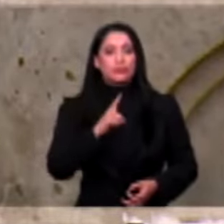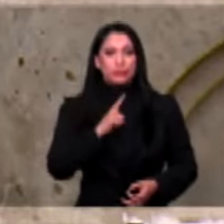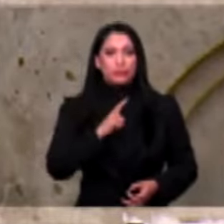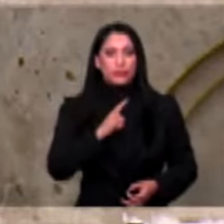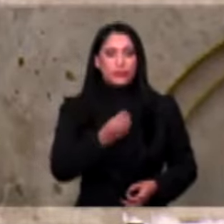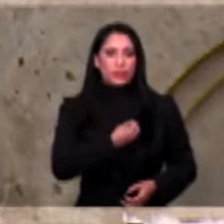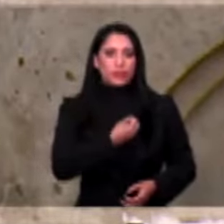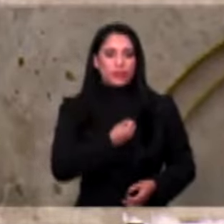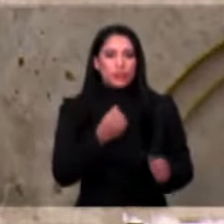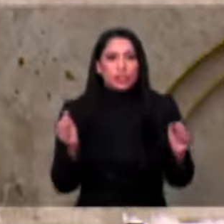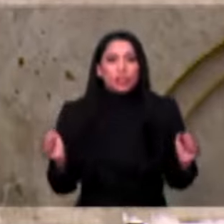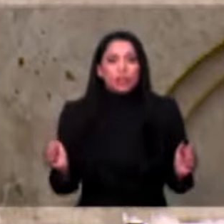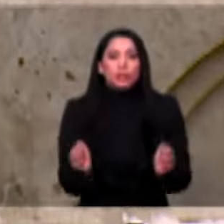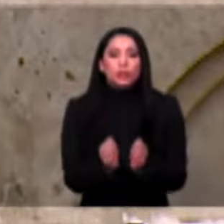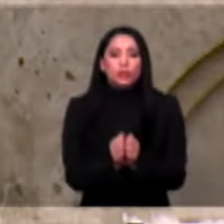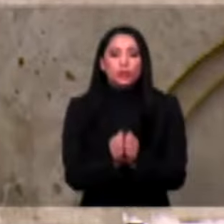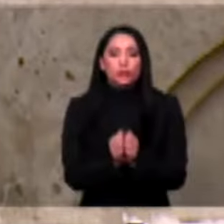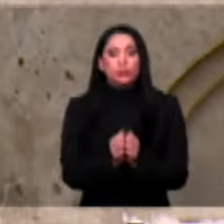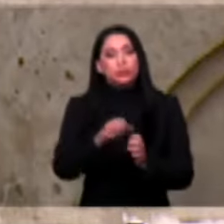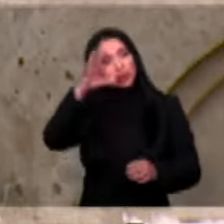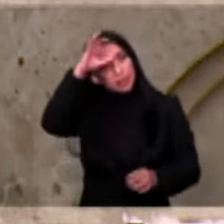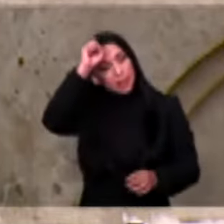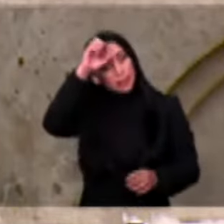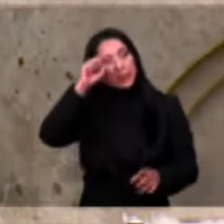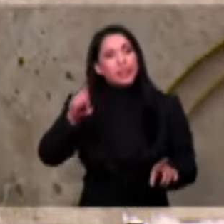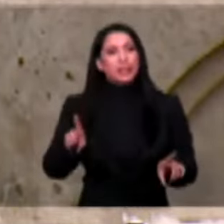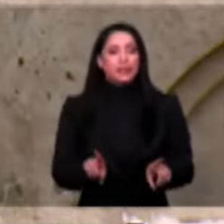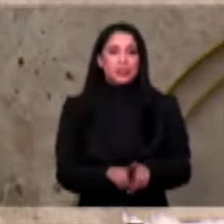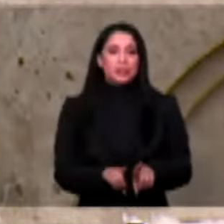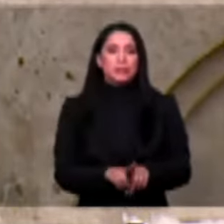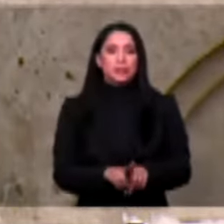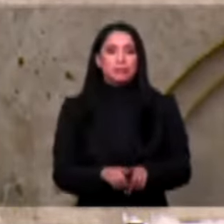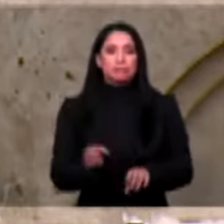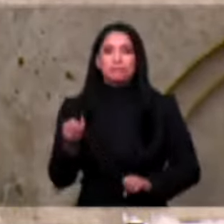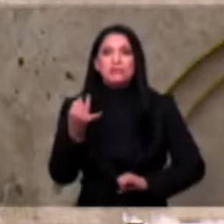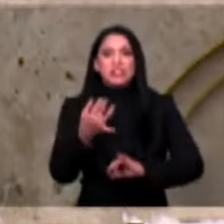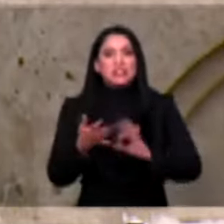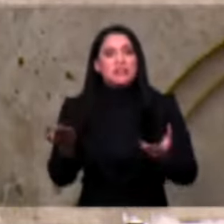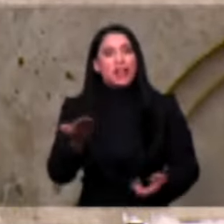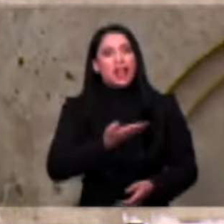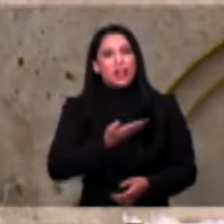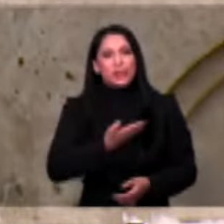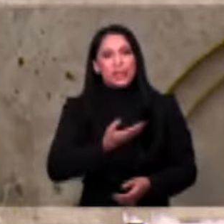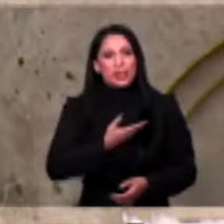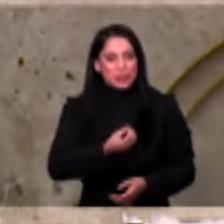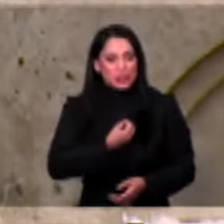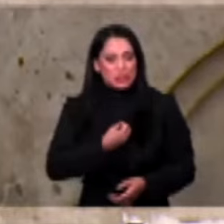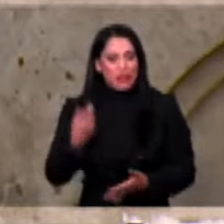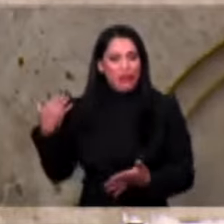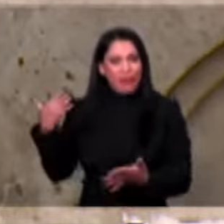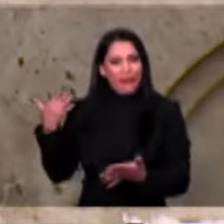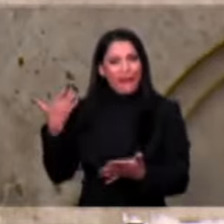convivi e tanto aprendi. Muitos amigos de uma vida inteira.